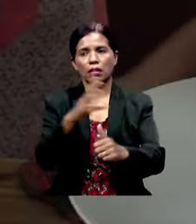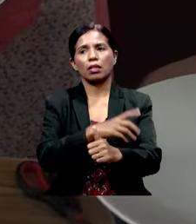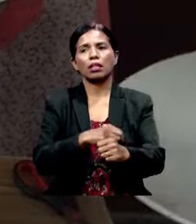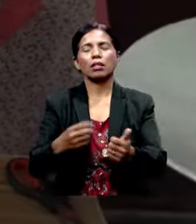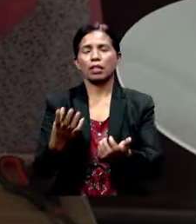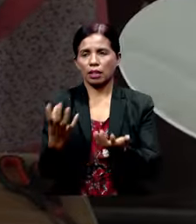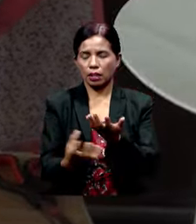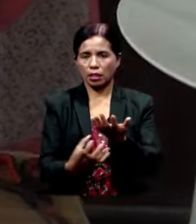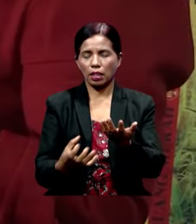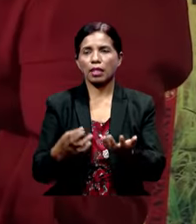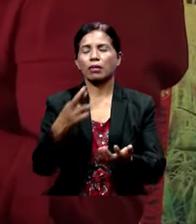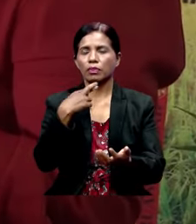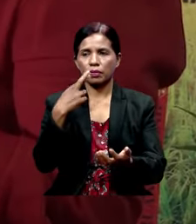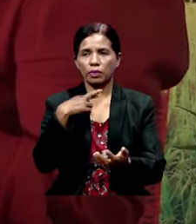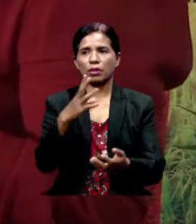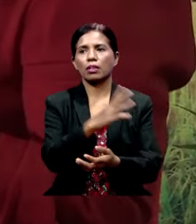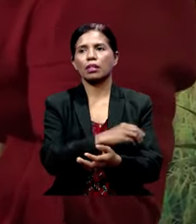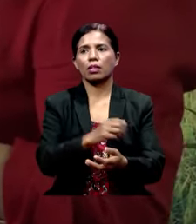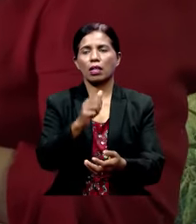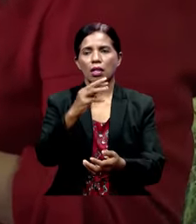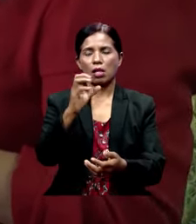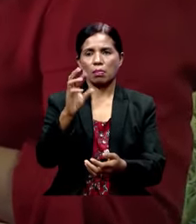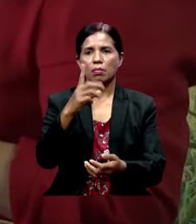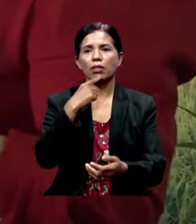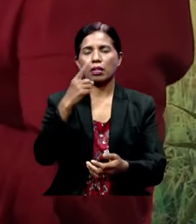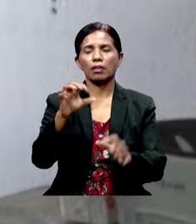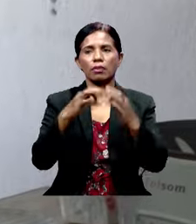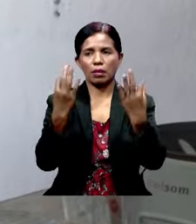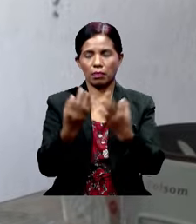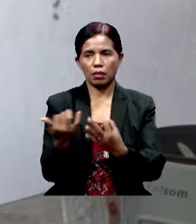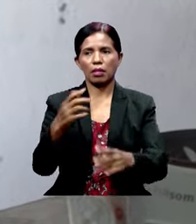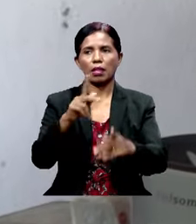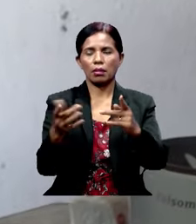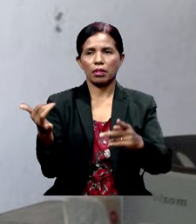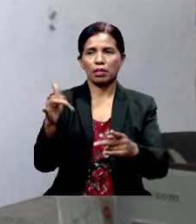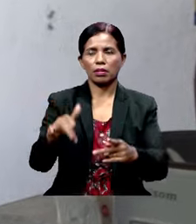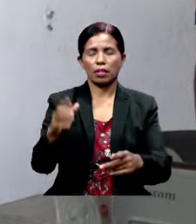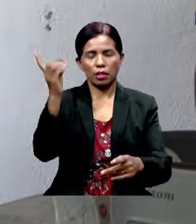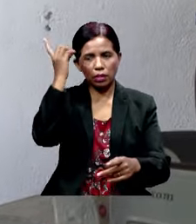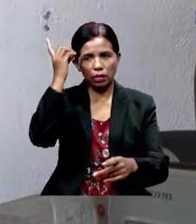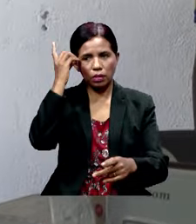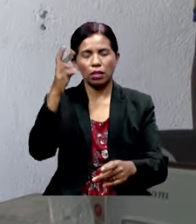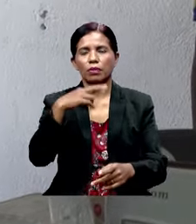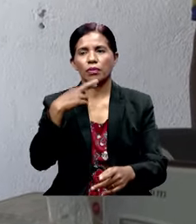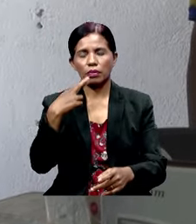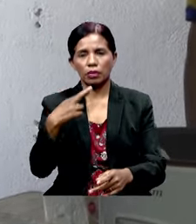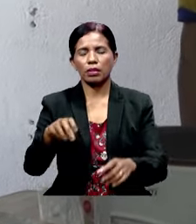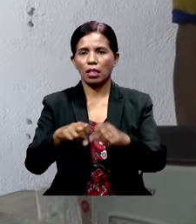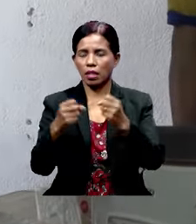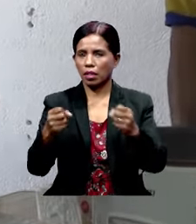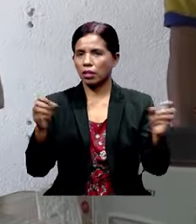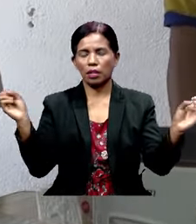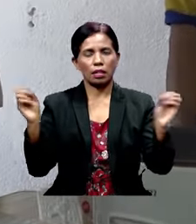tem Foz ho marca beruang merah no amor da família. Tama durante ne população sira desconfia fos refere at nola